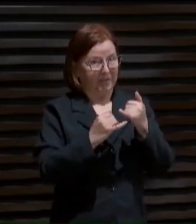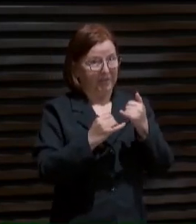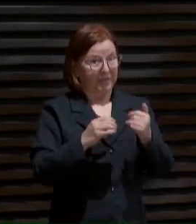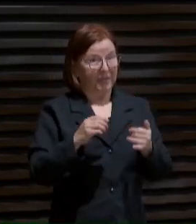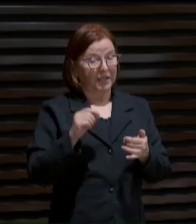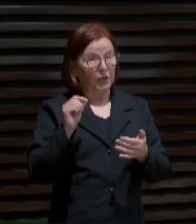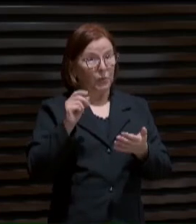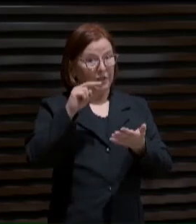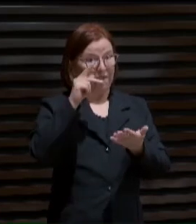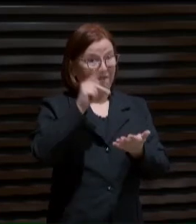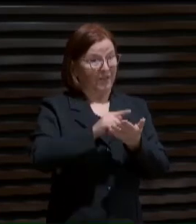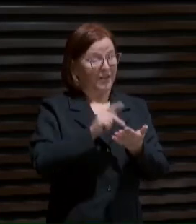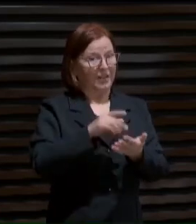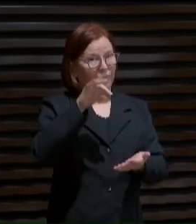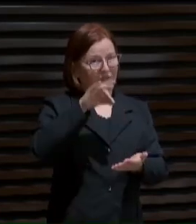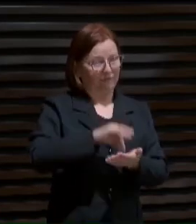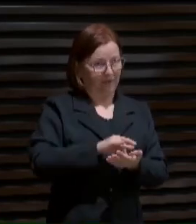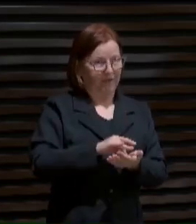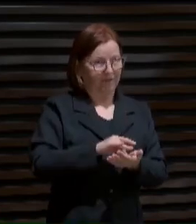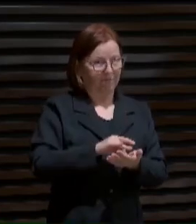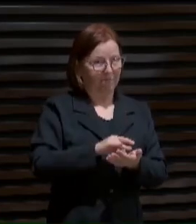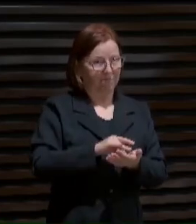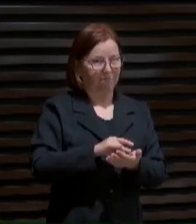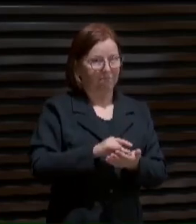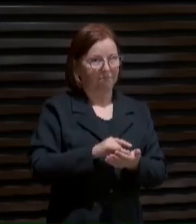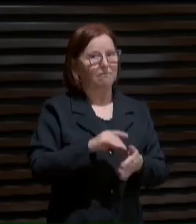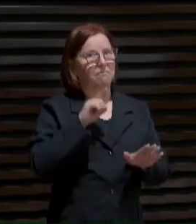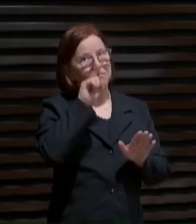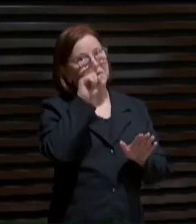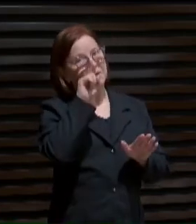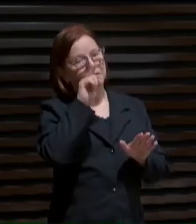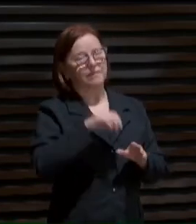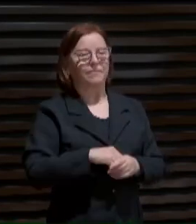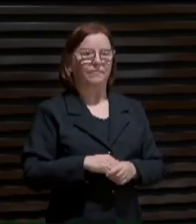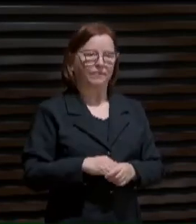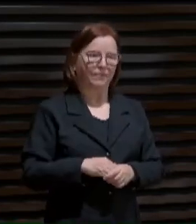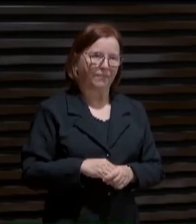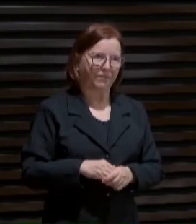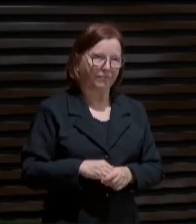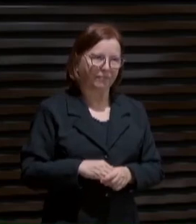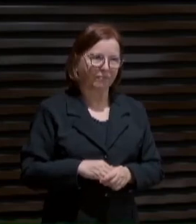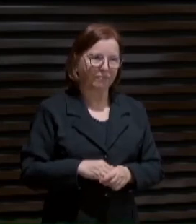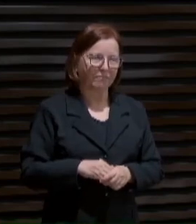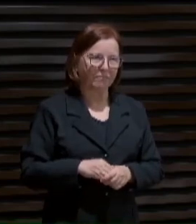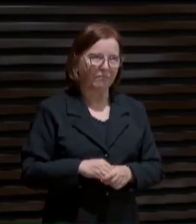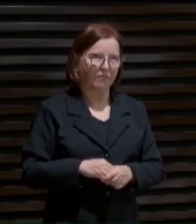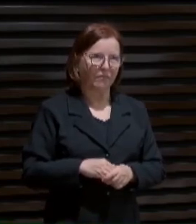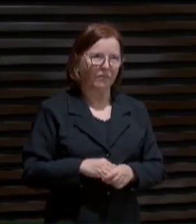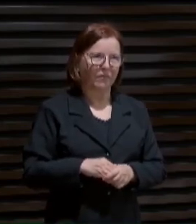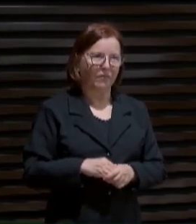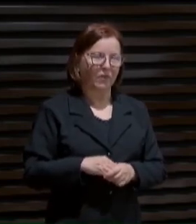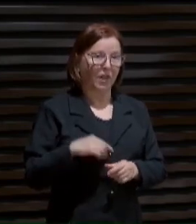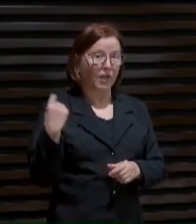ténue e nós podemos correr aí nós corremos o risco de estarmos baseando a nossa adoração e algo